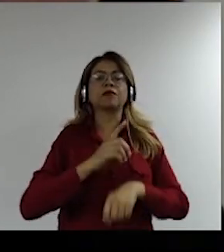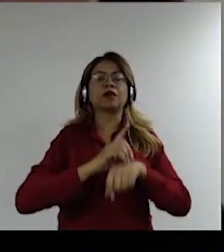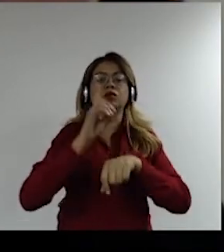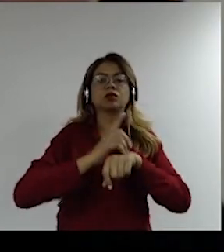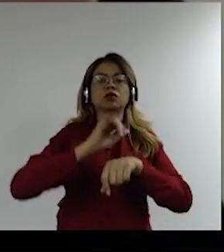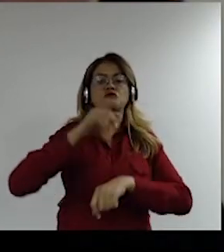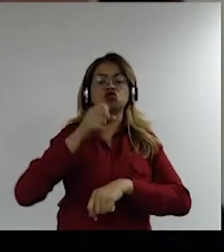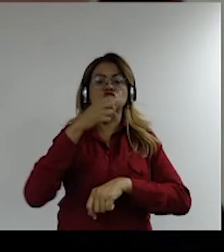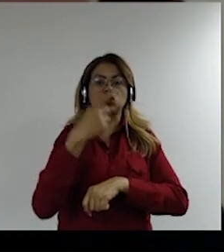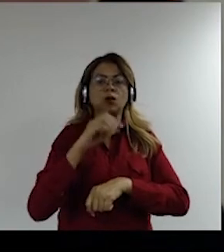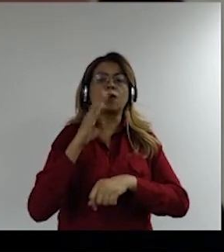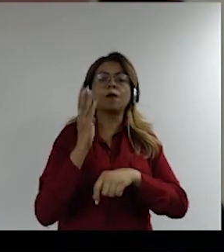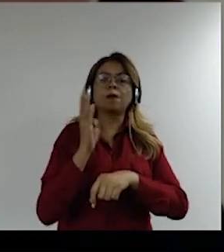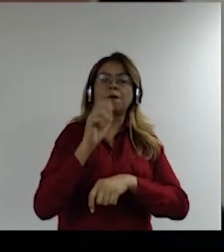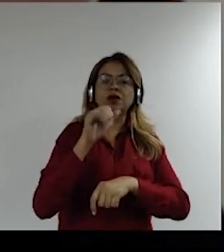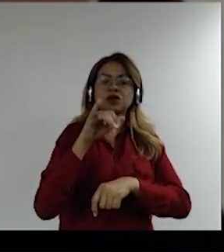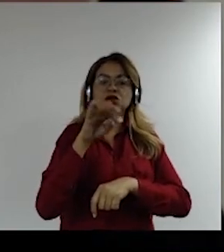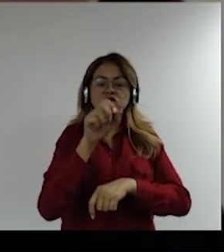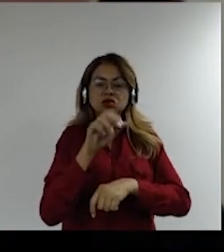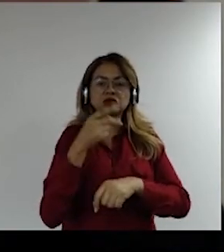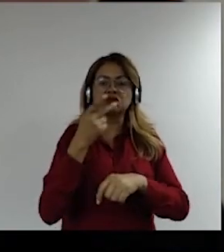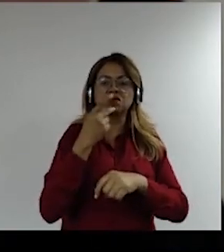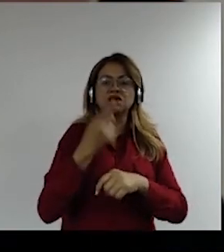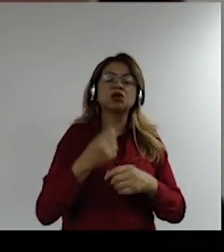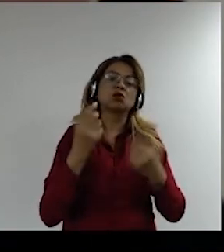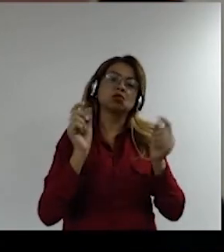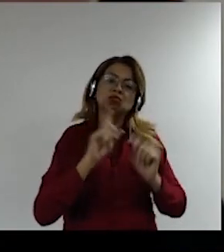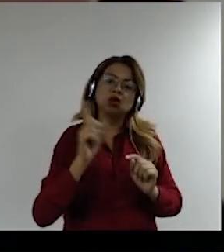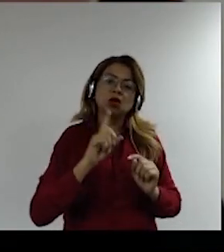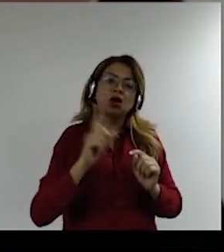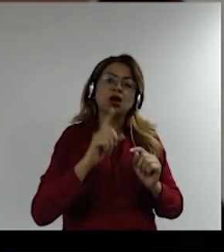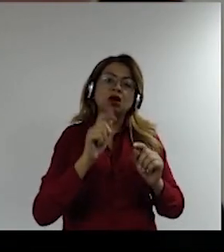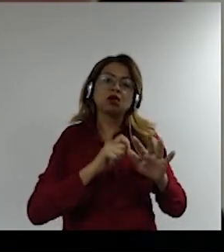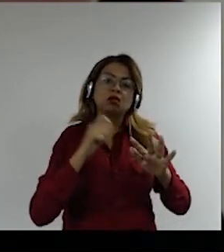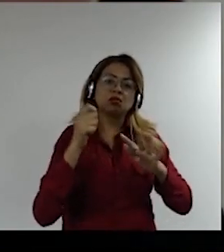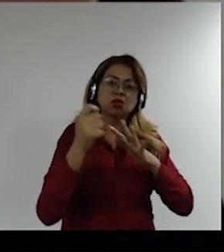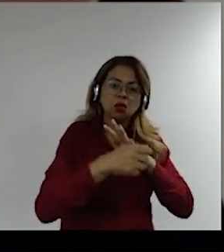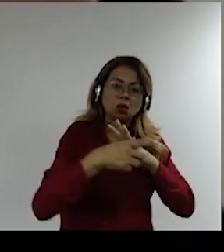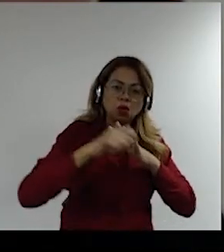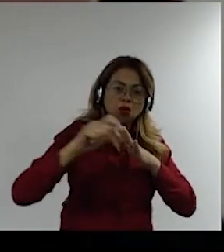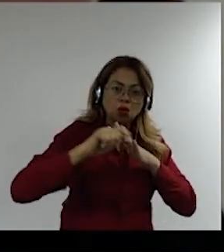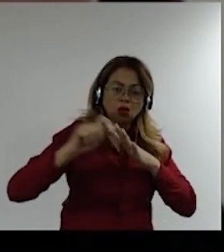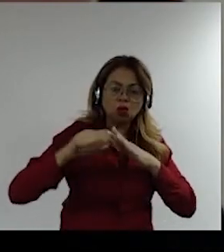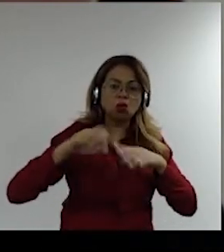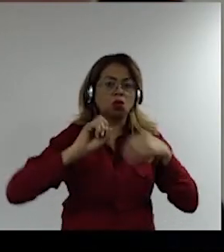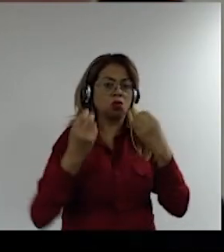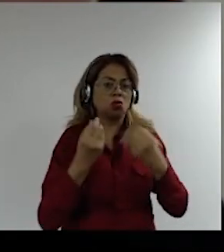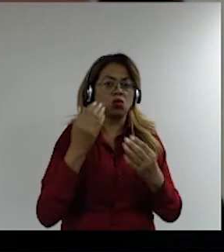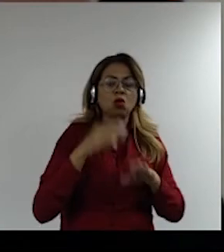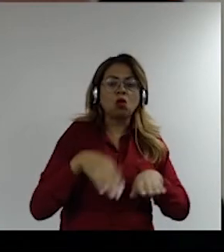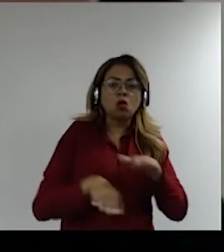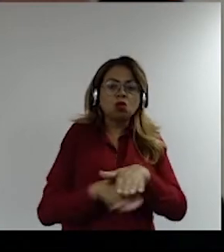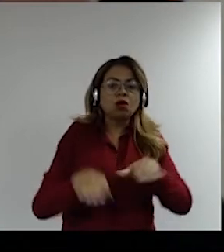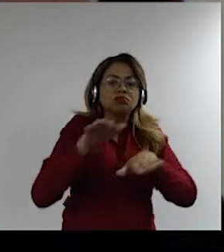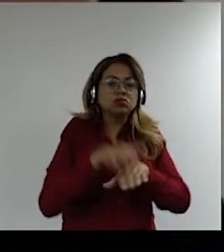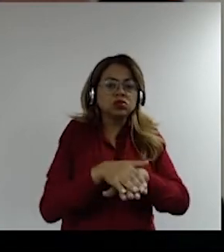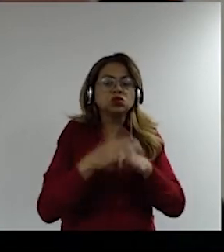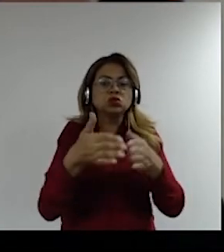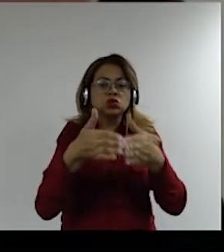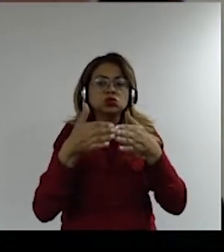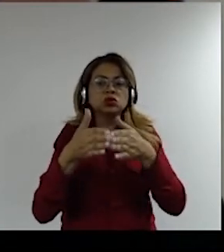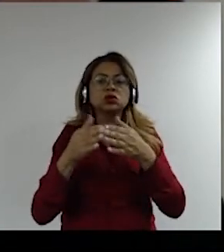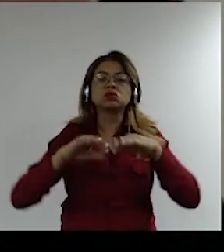Oliveira, não se trata de recursos que estão sendo disponibilizados e que são mais ou menos recursos que vai fazer uma